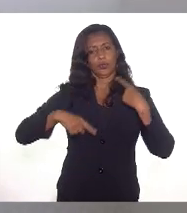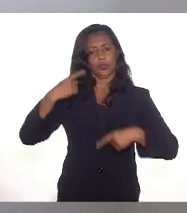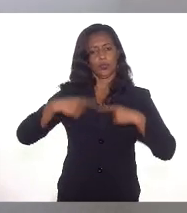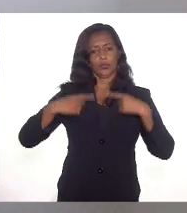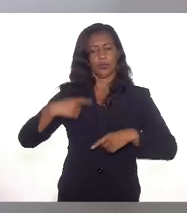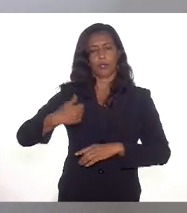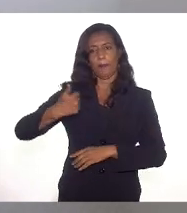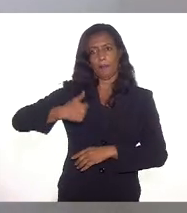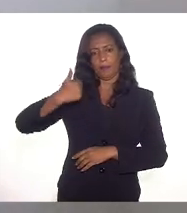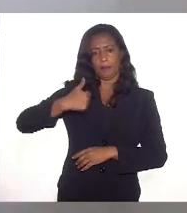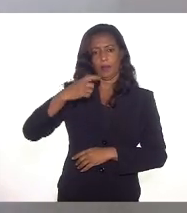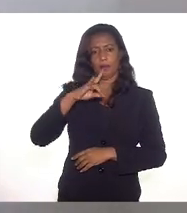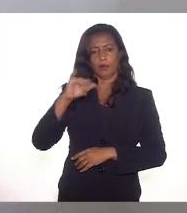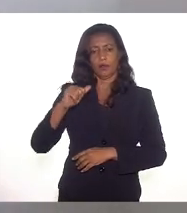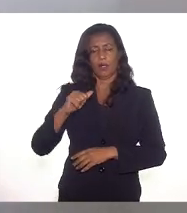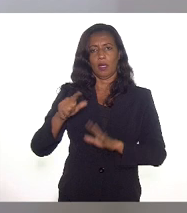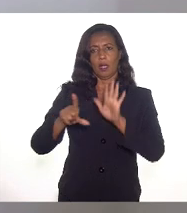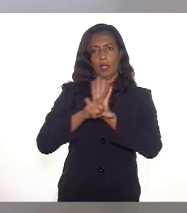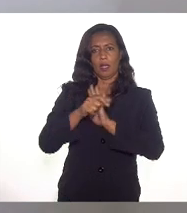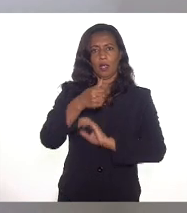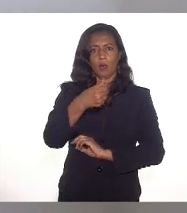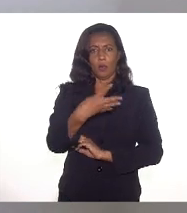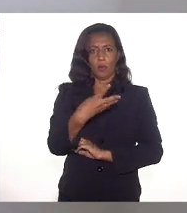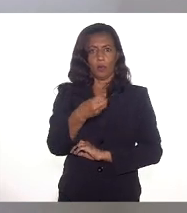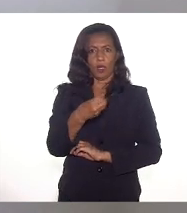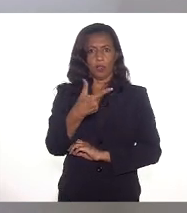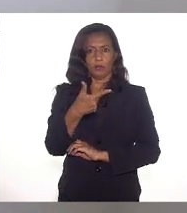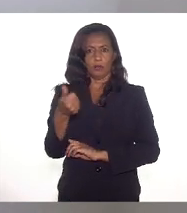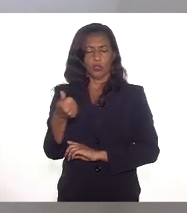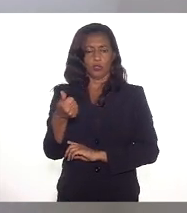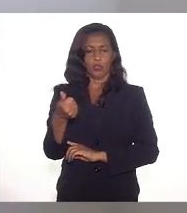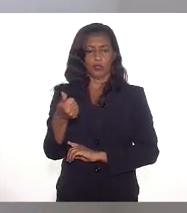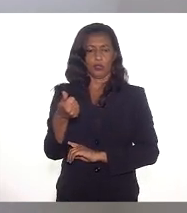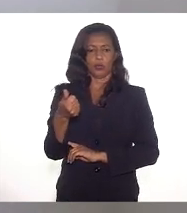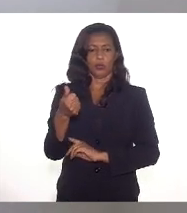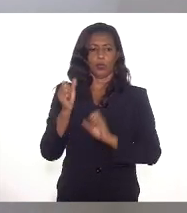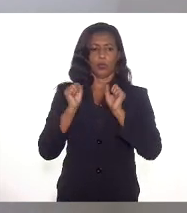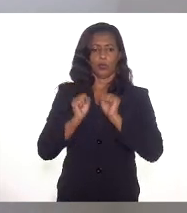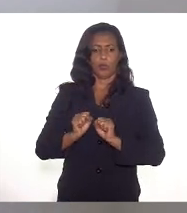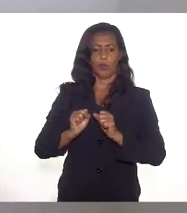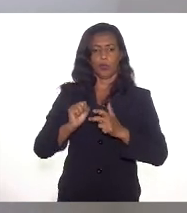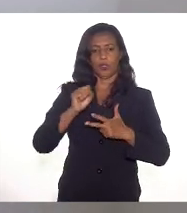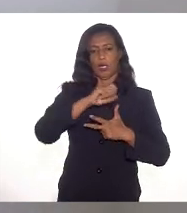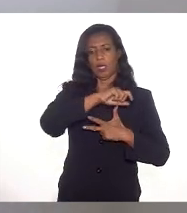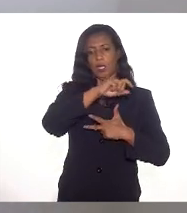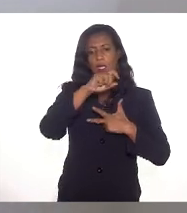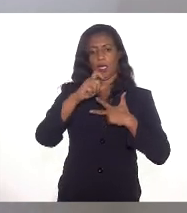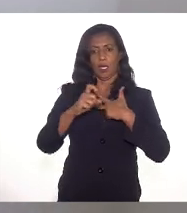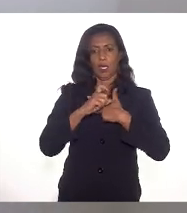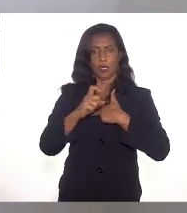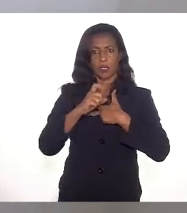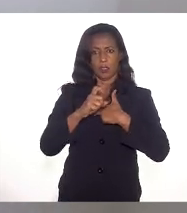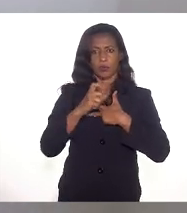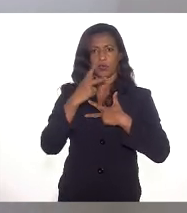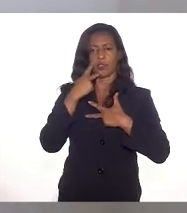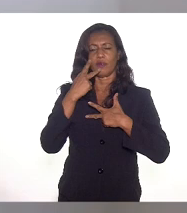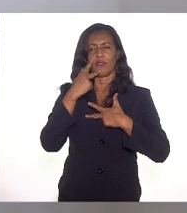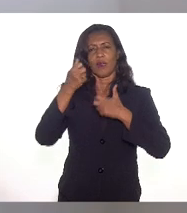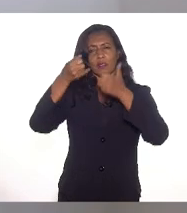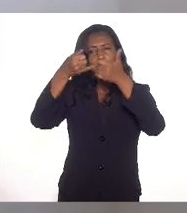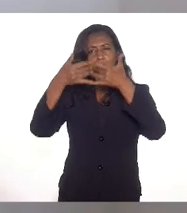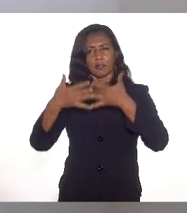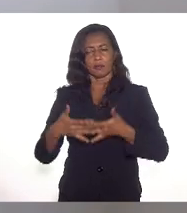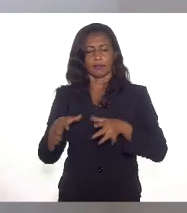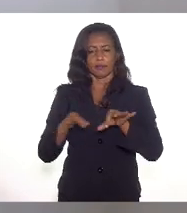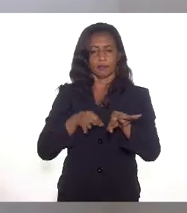primeiro dia, projeto de lei 4022, 2021, de autoria do Poder Executivo, mensagem 10 de 21, dispõe sobre as diretrizes para